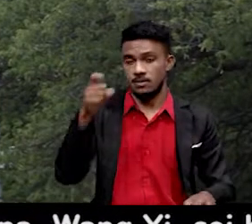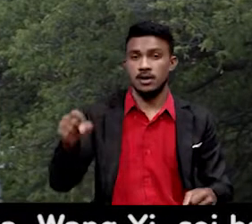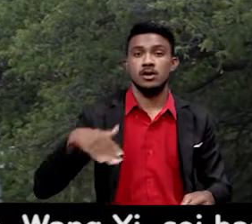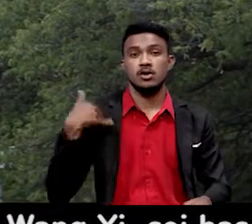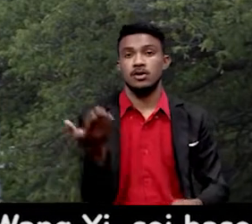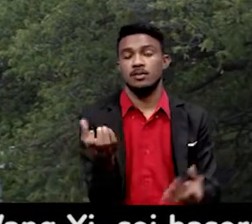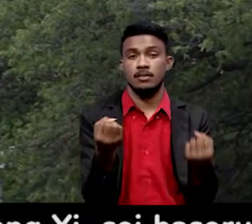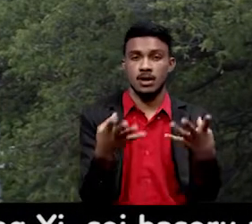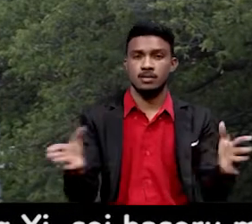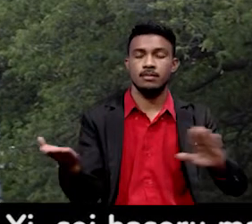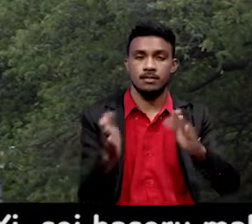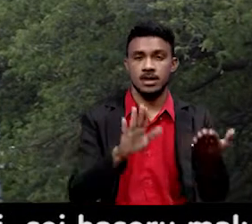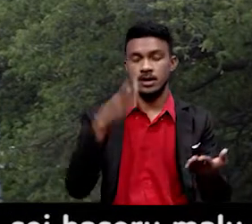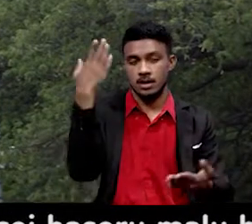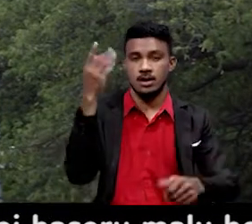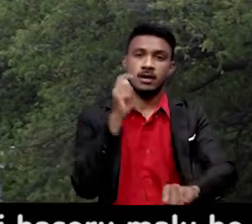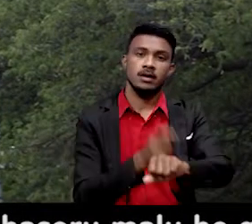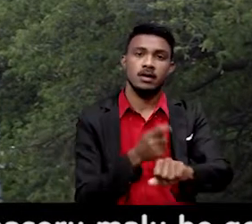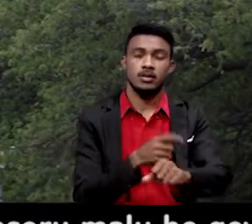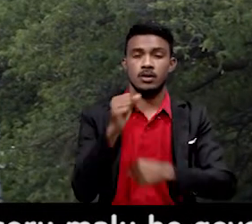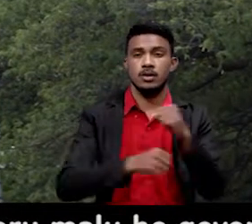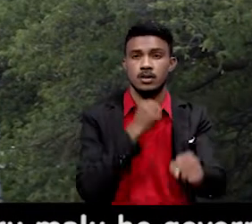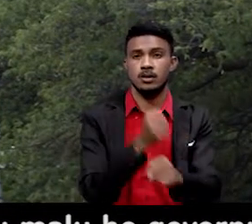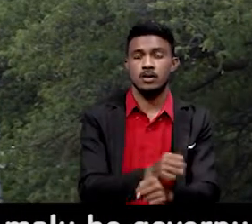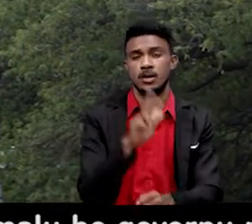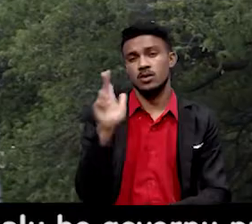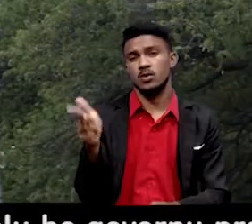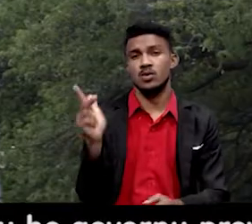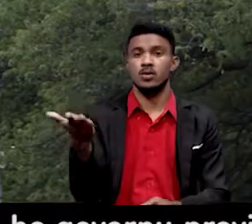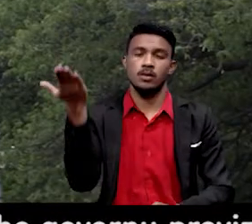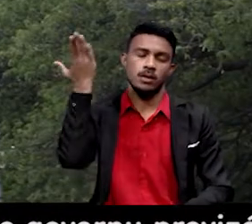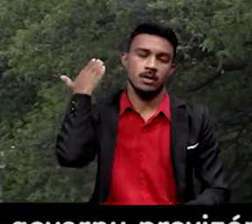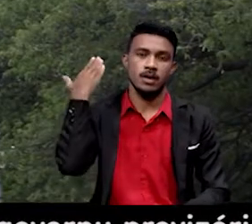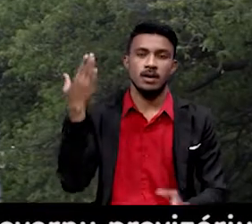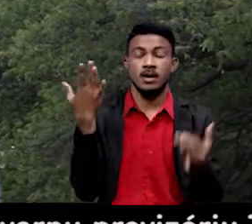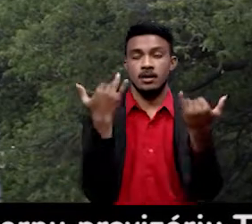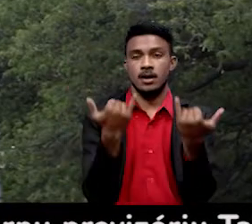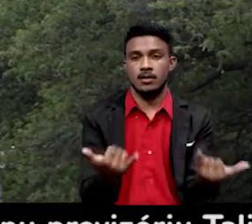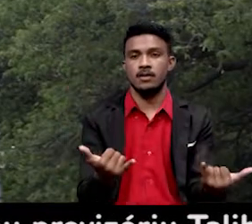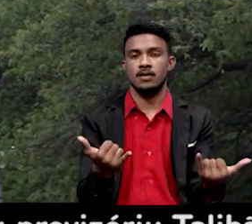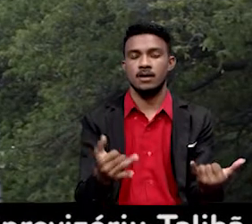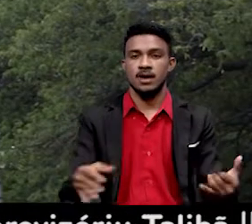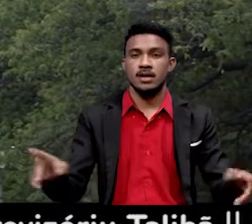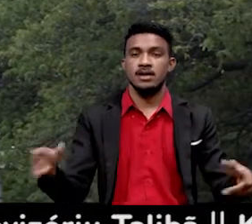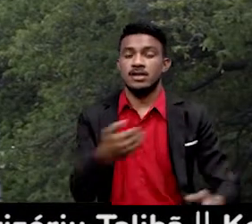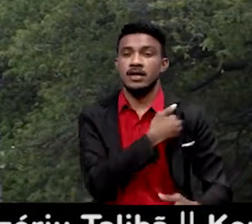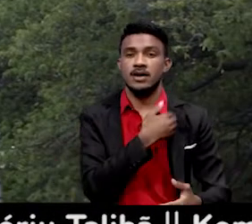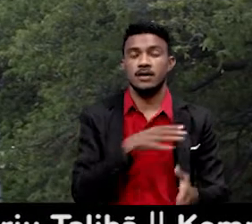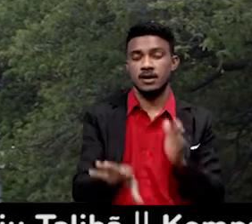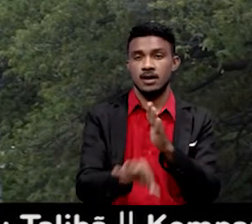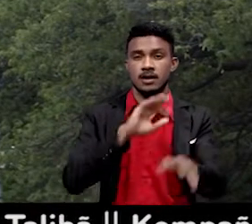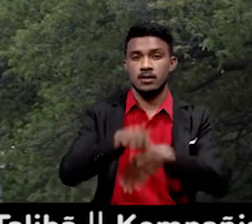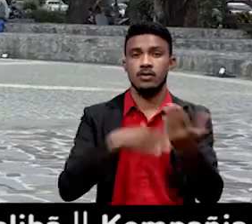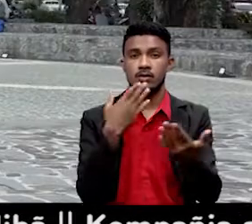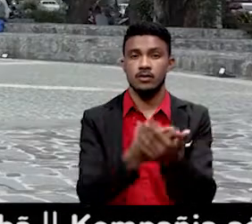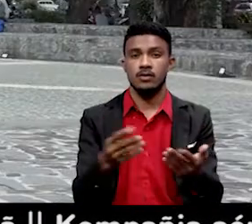neba. Massacre não acontece e tinha tolo nulo liba. Mas bem, to hoje em Loron, se dá o que retan roto fati neba vítima sira